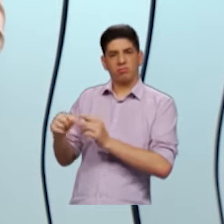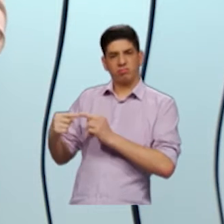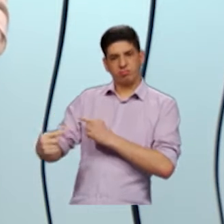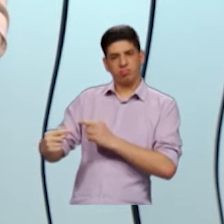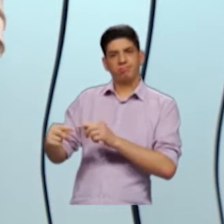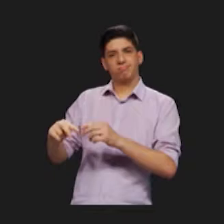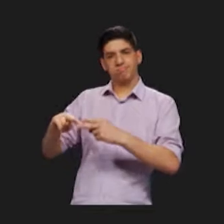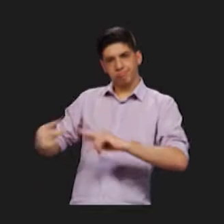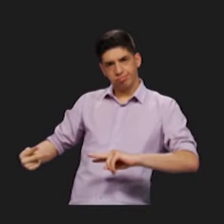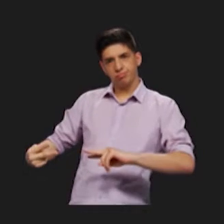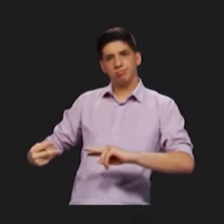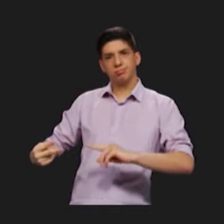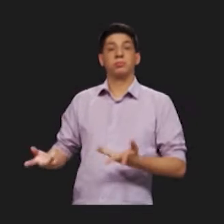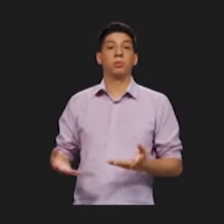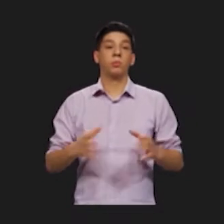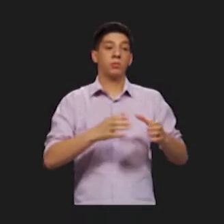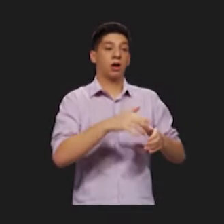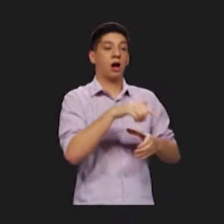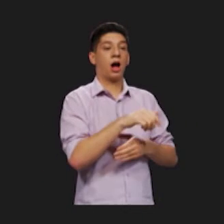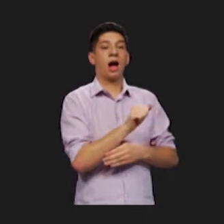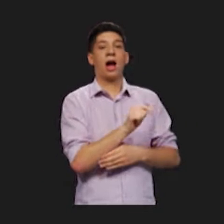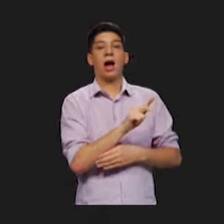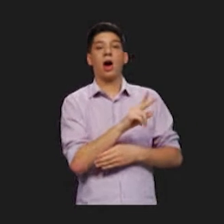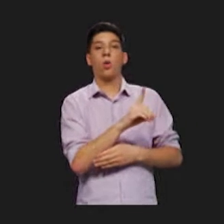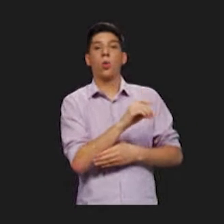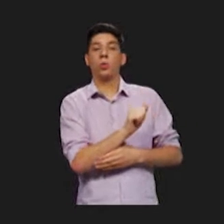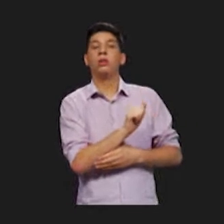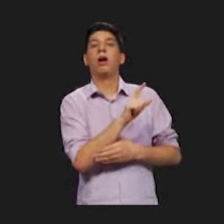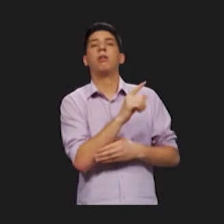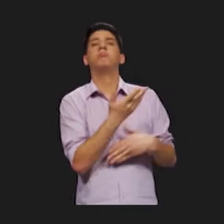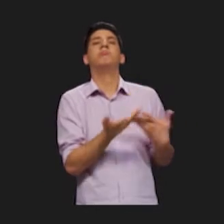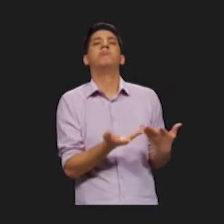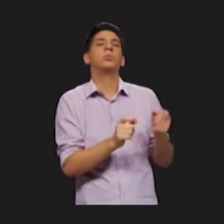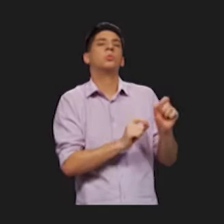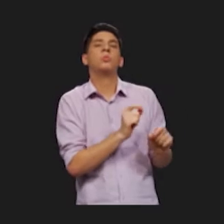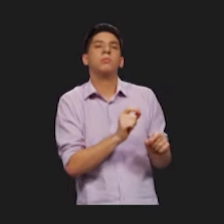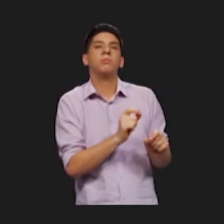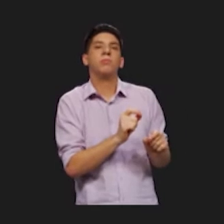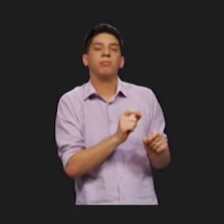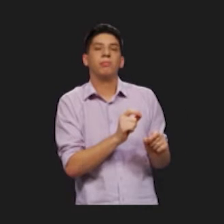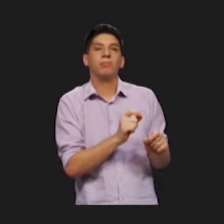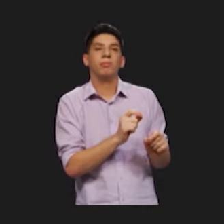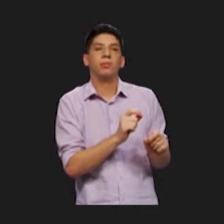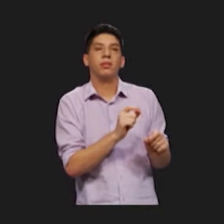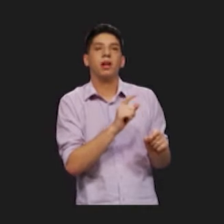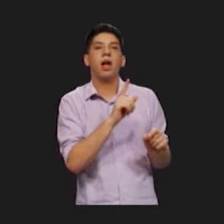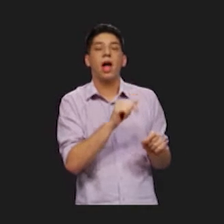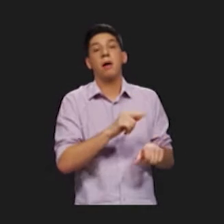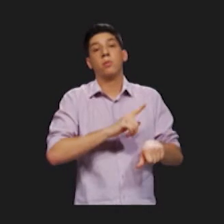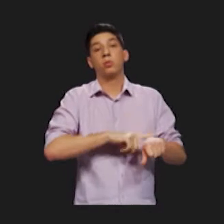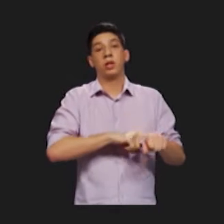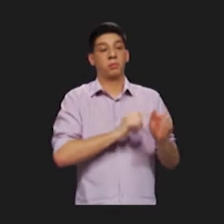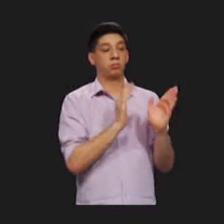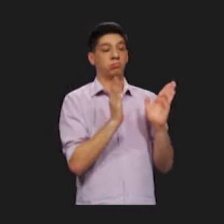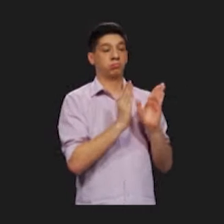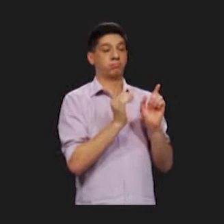crônica? Aguda, elas são classificadas como aguda quando é por um curto período de